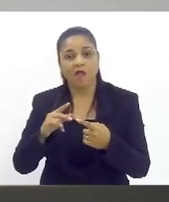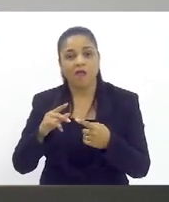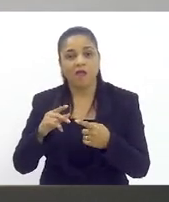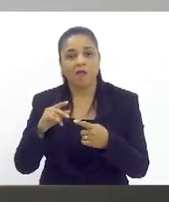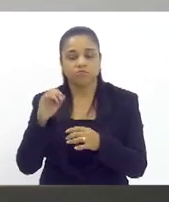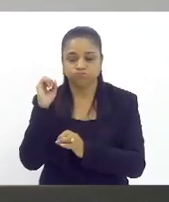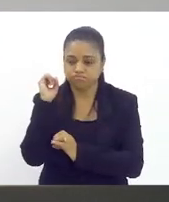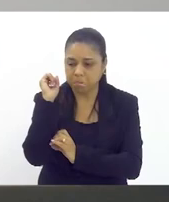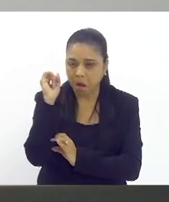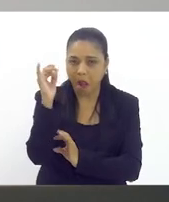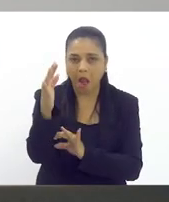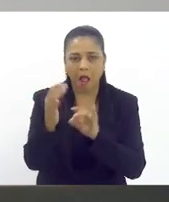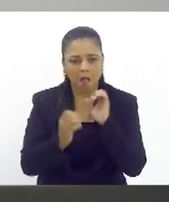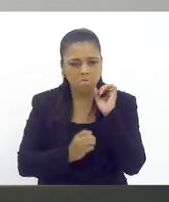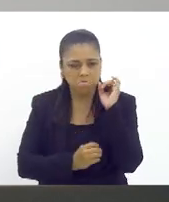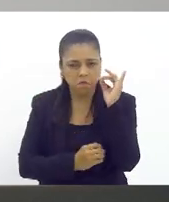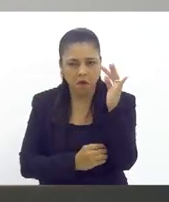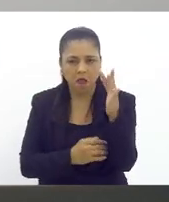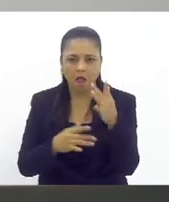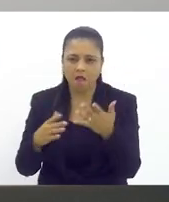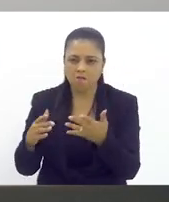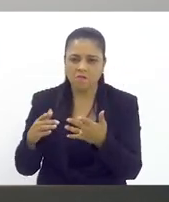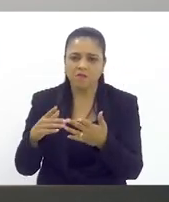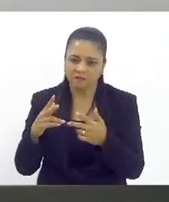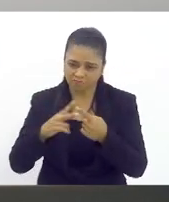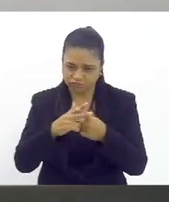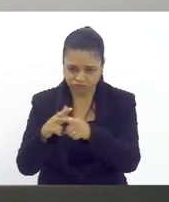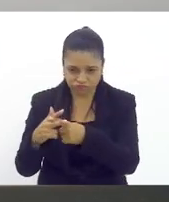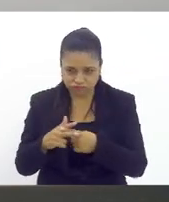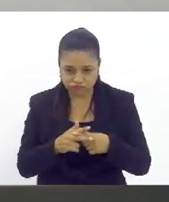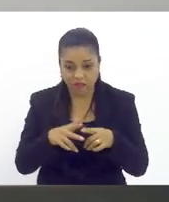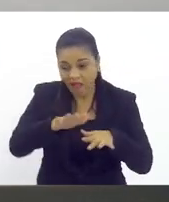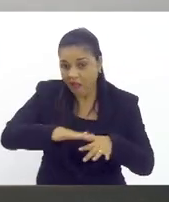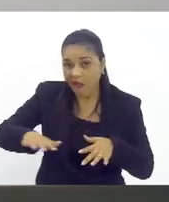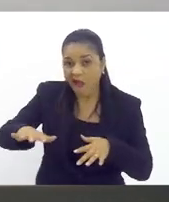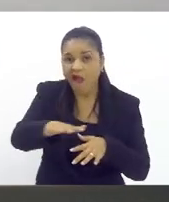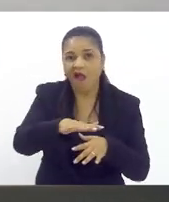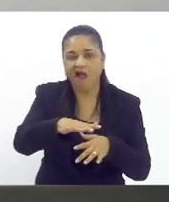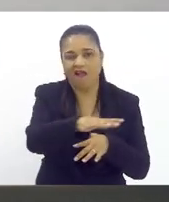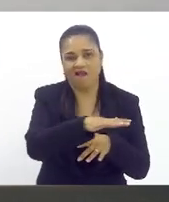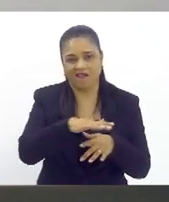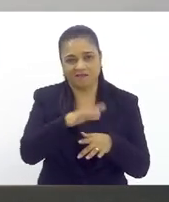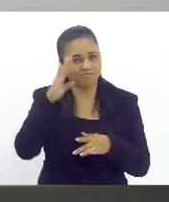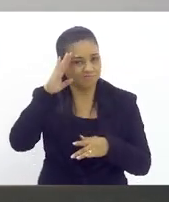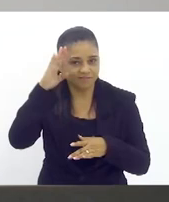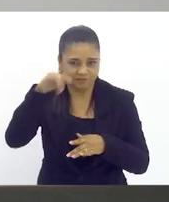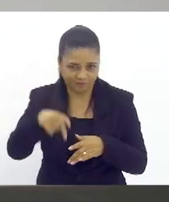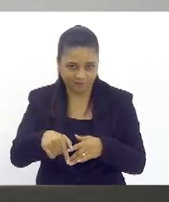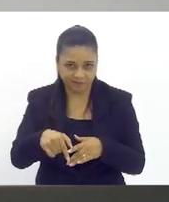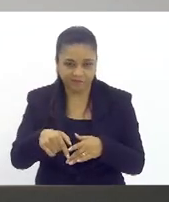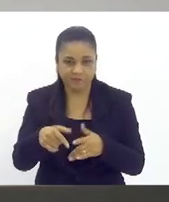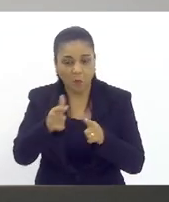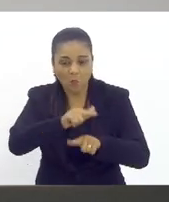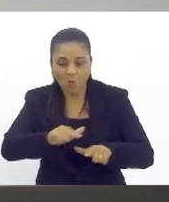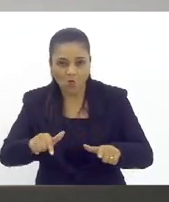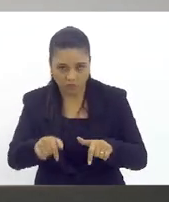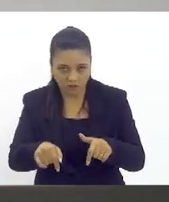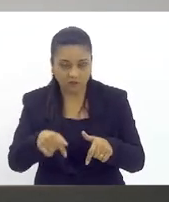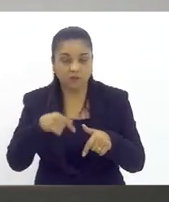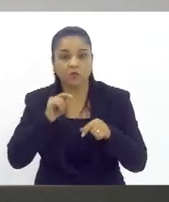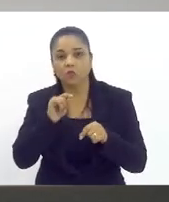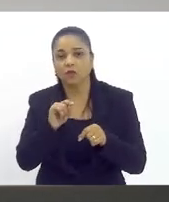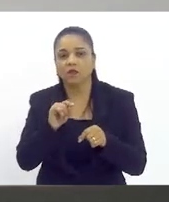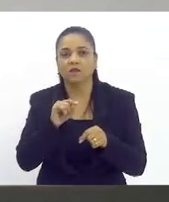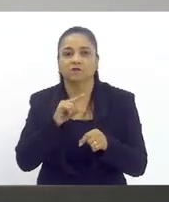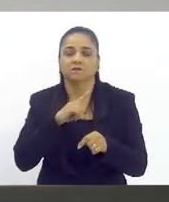restauração ecológica e recuperar as áreas que são prioritárias Então hoje é temos um cenário que entendo que é favorável no sentido